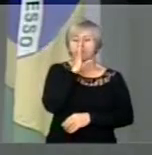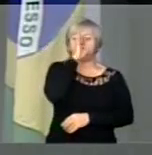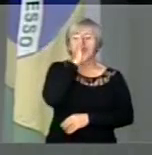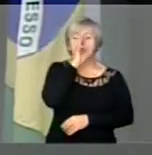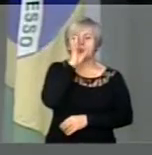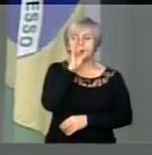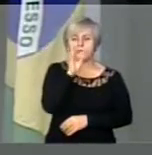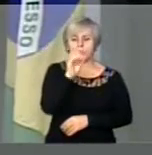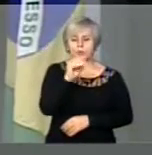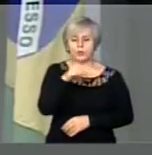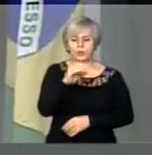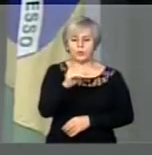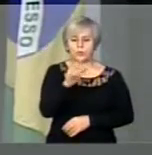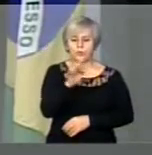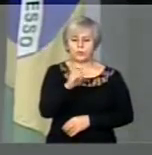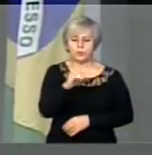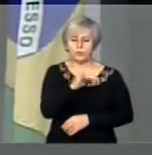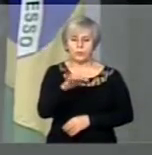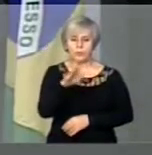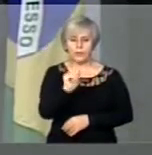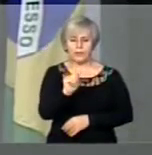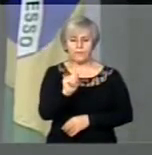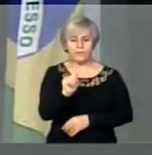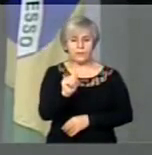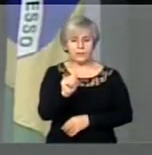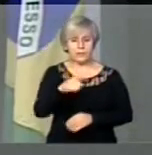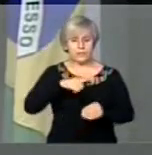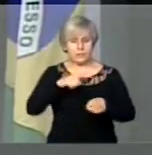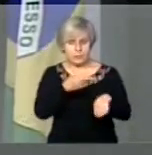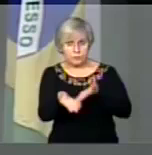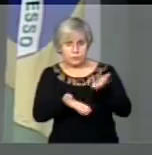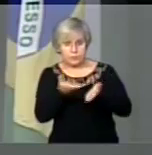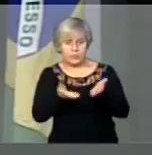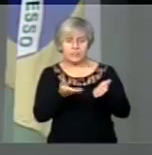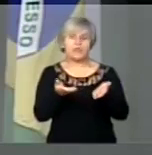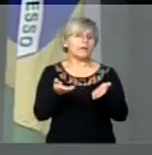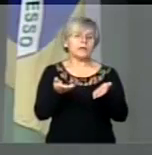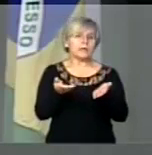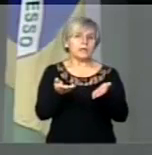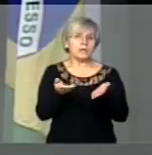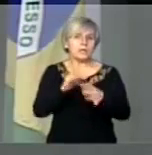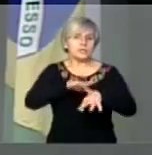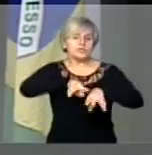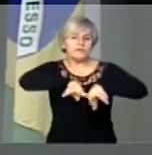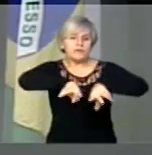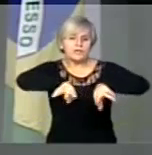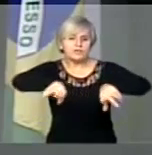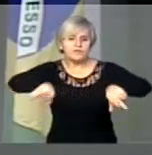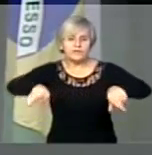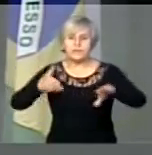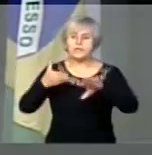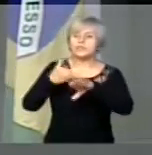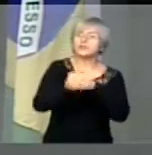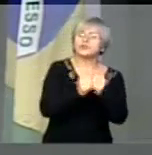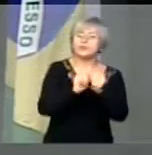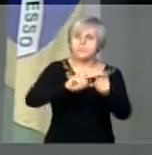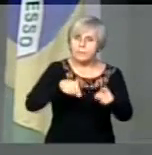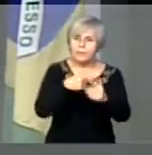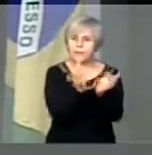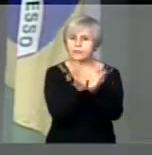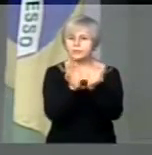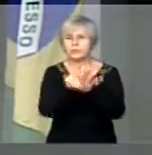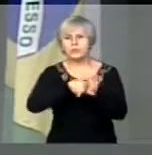que tratar dos pacientes com câncer e de outros pacientes com traumatismo craniano que continuam entrando. Nós